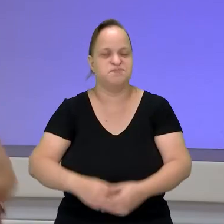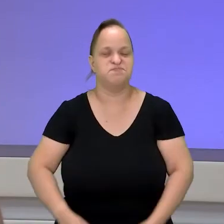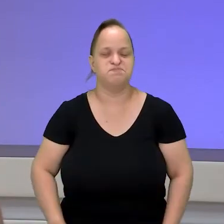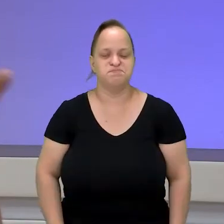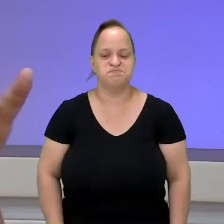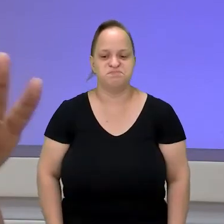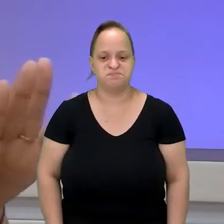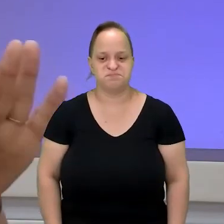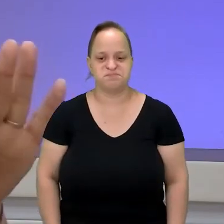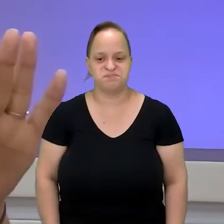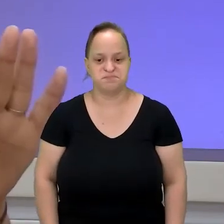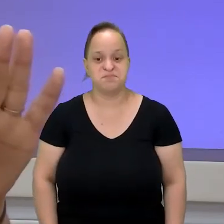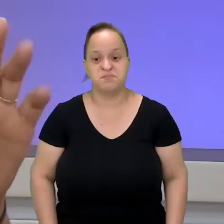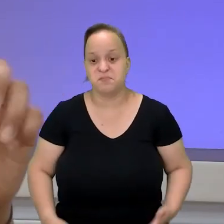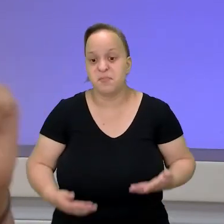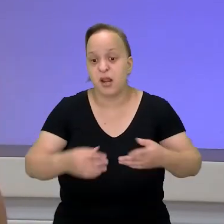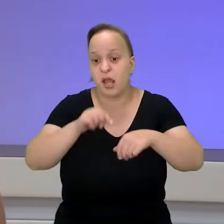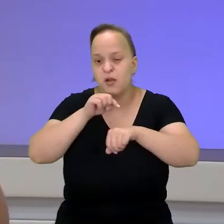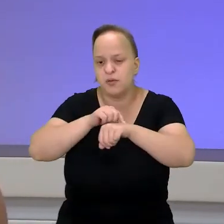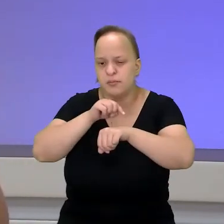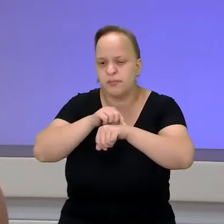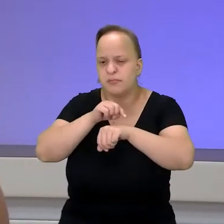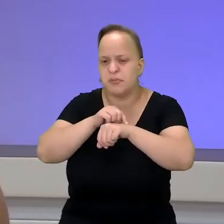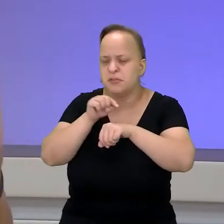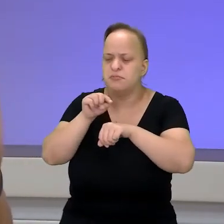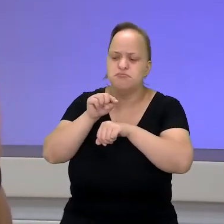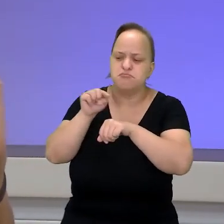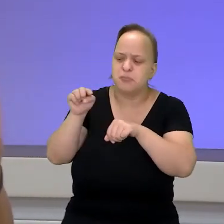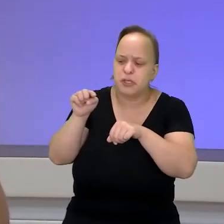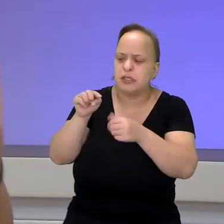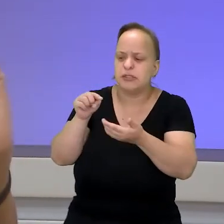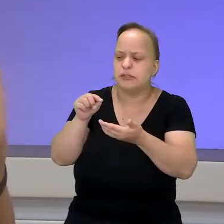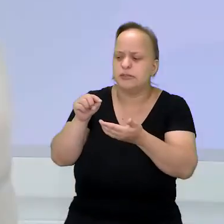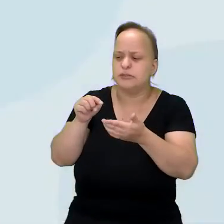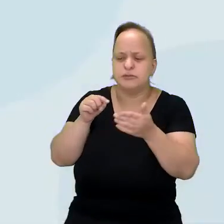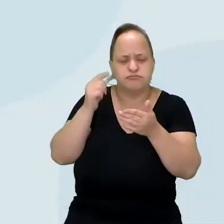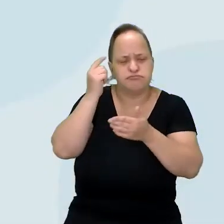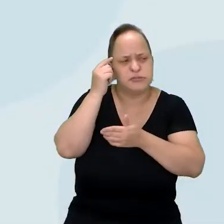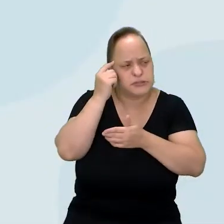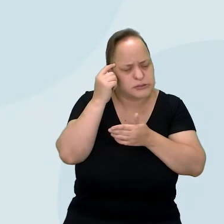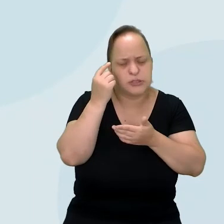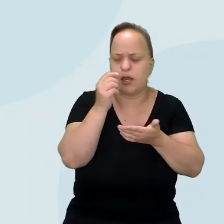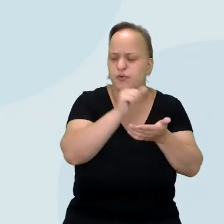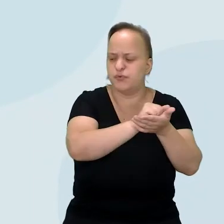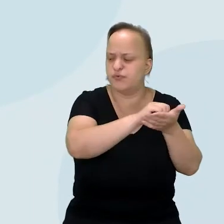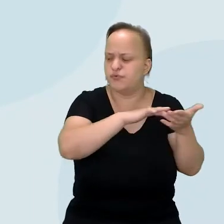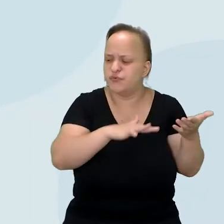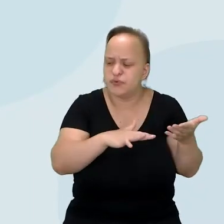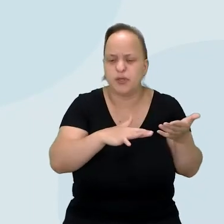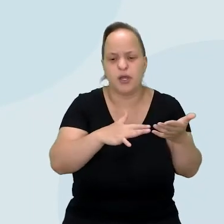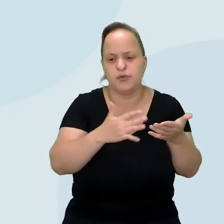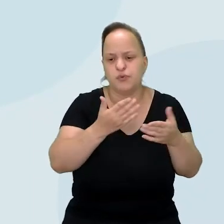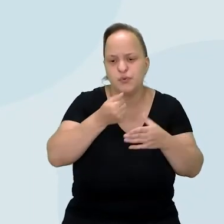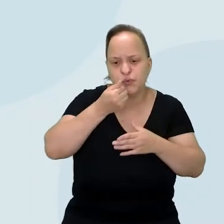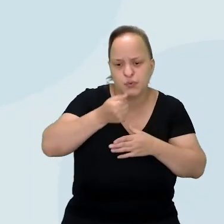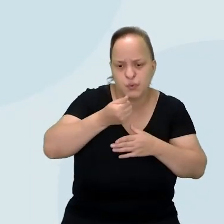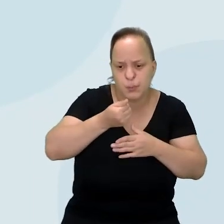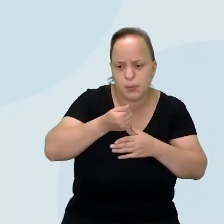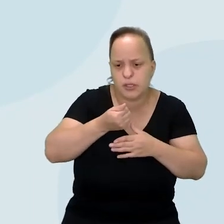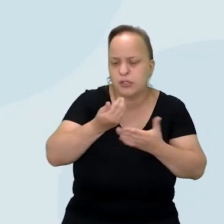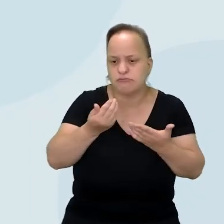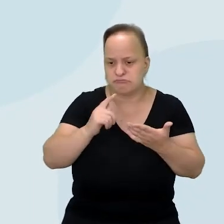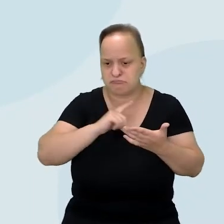Então, aí na hora para eles pensarem, tem algumas atividades sobre comidas afro-brasileiras que eu acho importante,